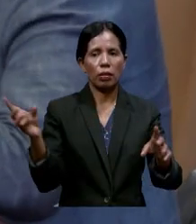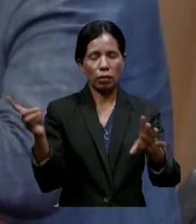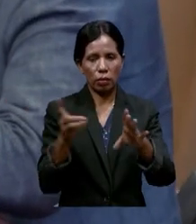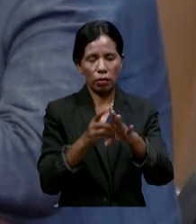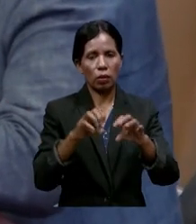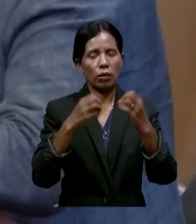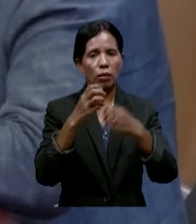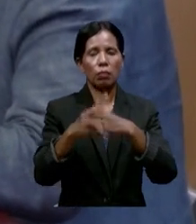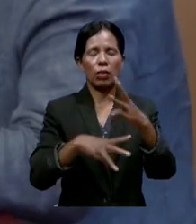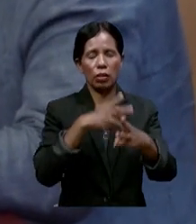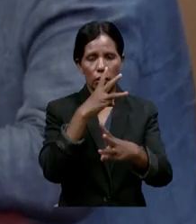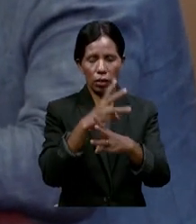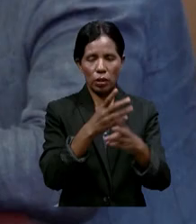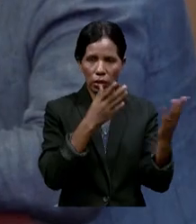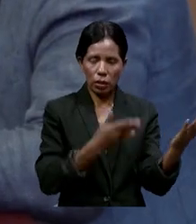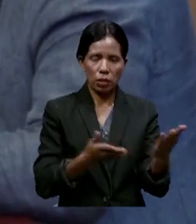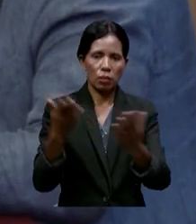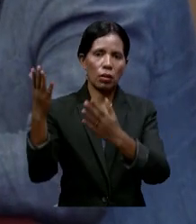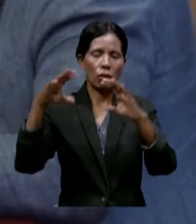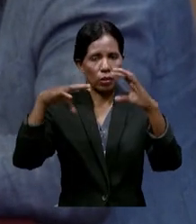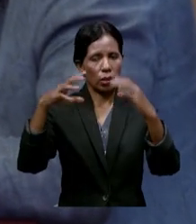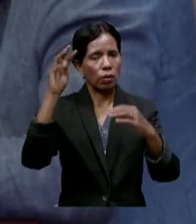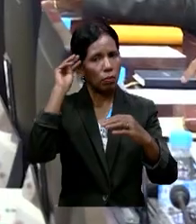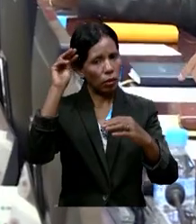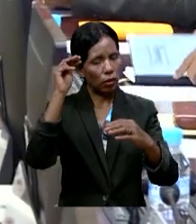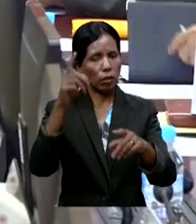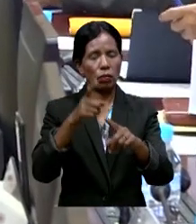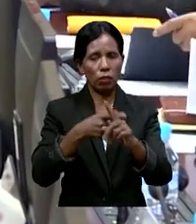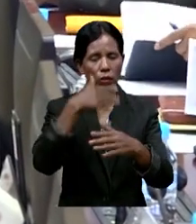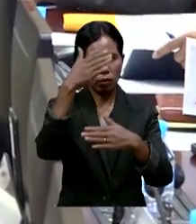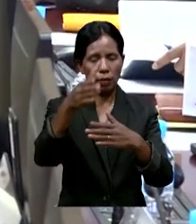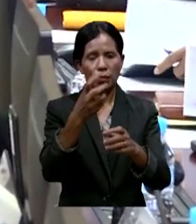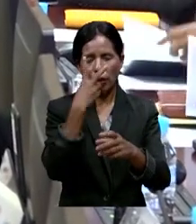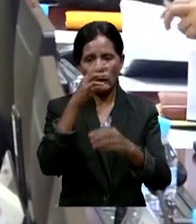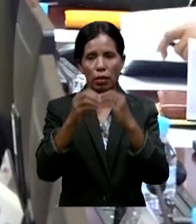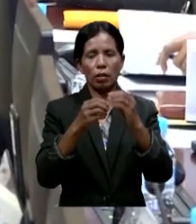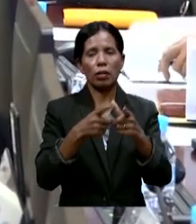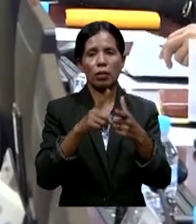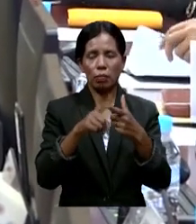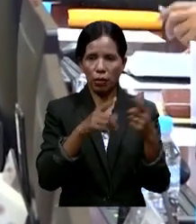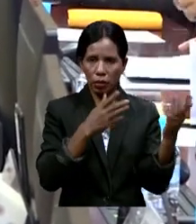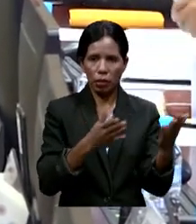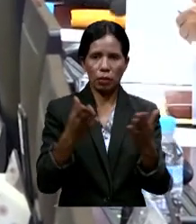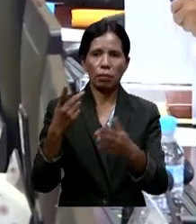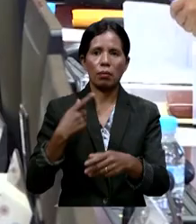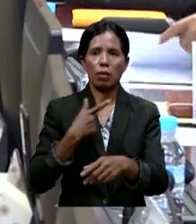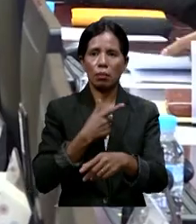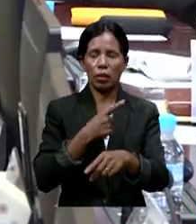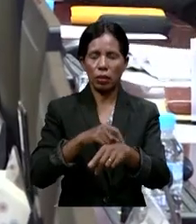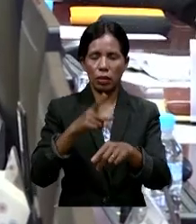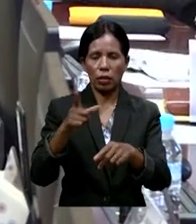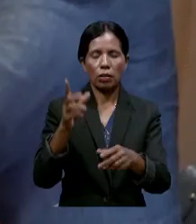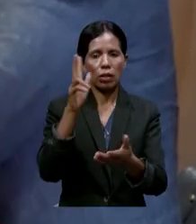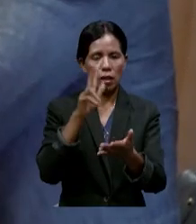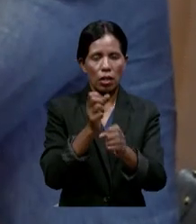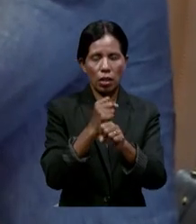Mundial Comércio. Seilori ba konselo ministro ia fulan oin ho dihalo resolusaun depois submete parlamento nasional ho dihalo